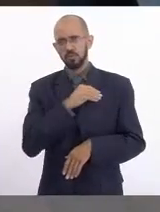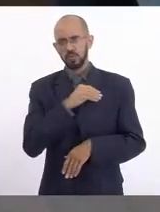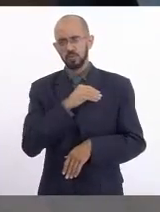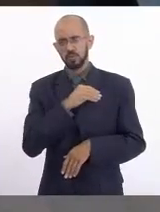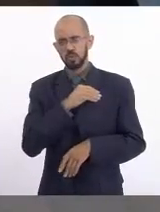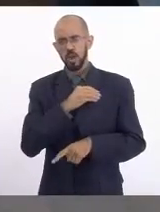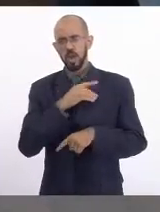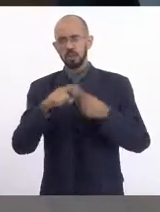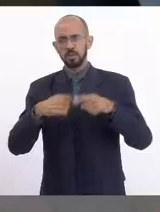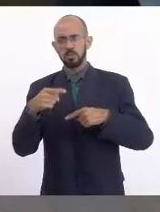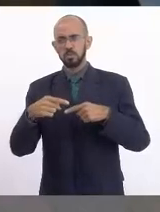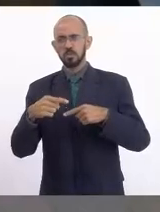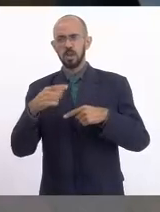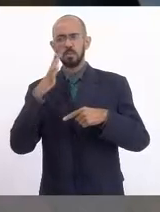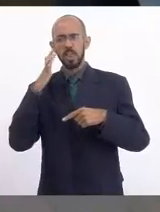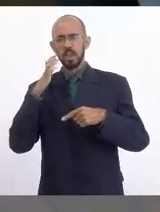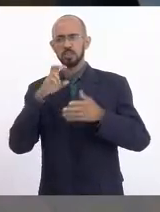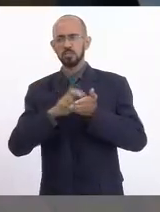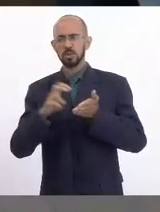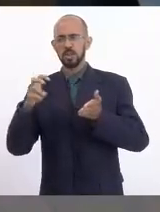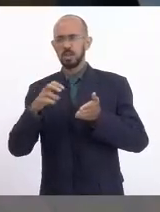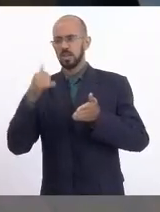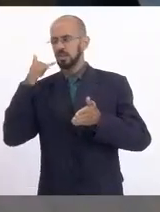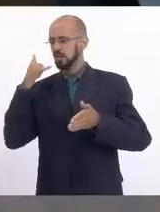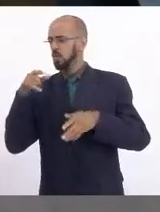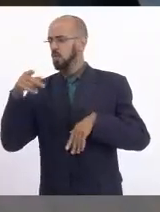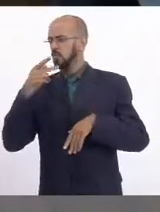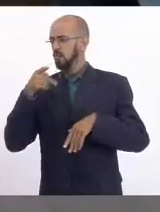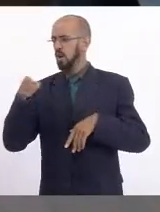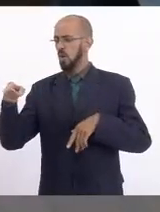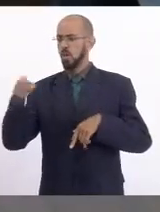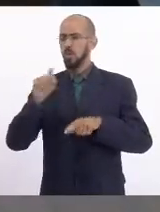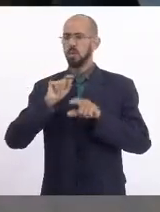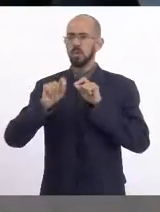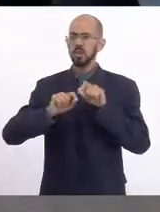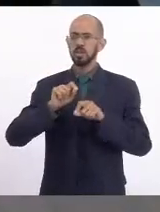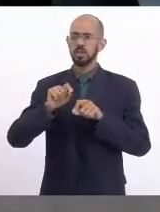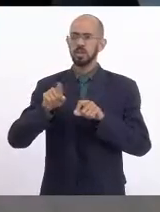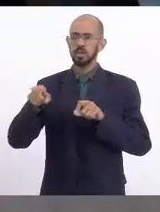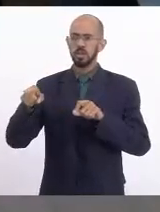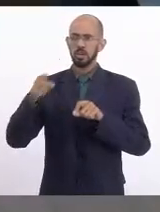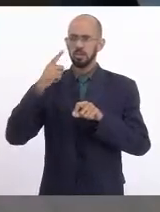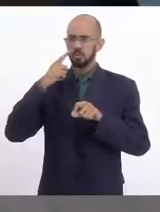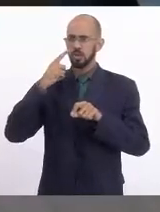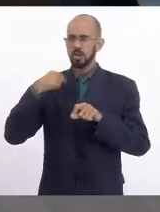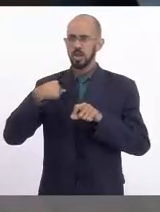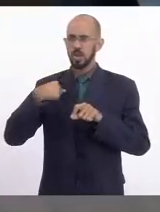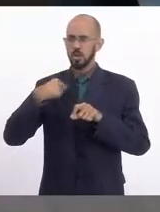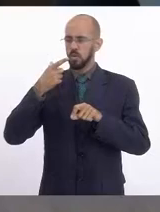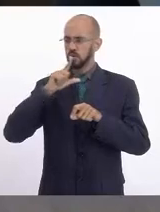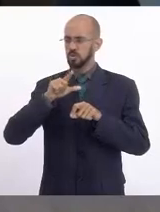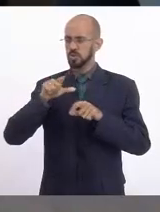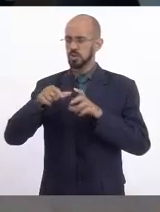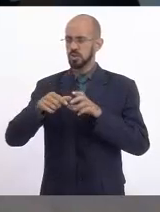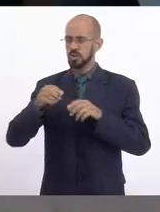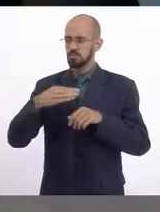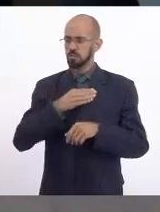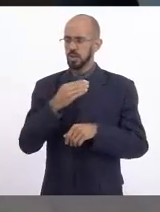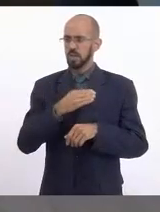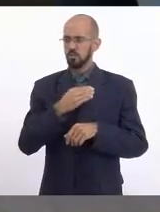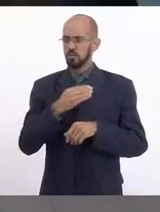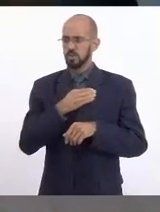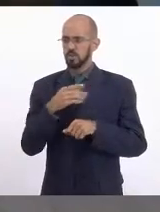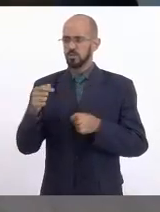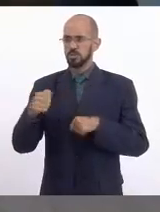foi no dia seguinte de manhã uma pessoa ligou para ela e falou assim olha eu fui eu que consegui esse benefício